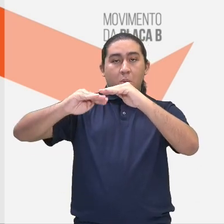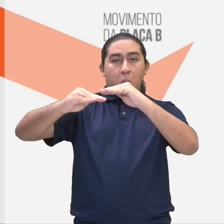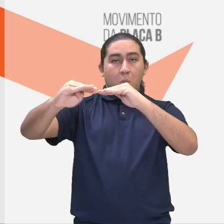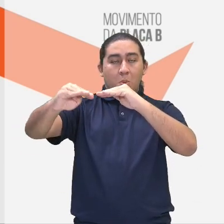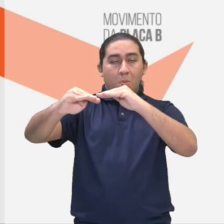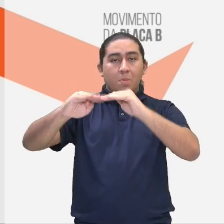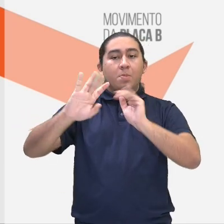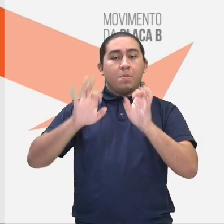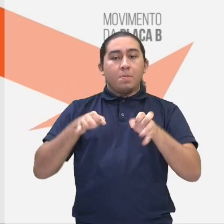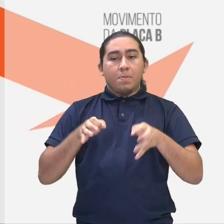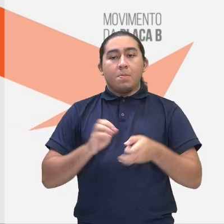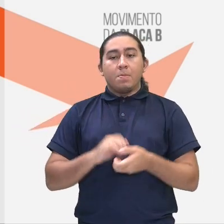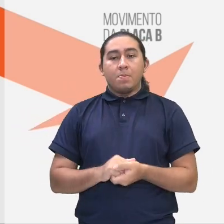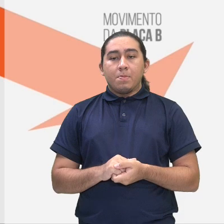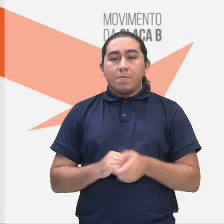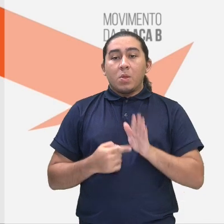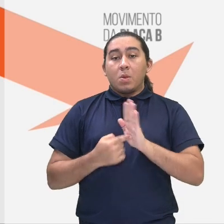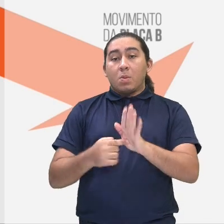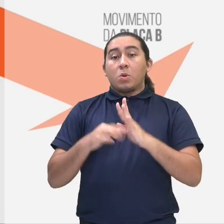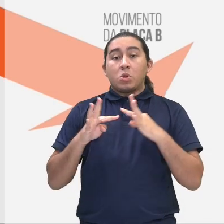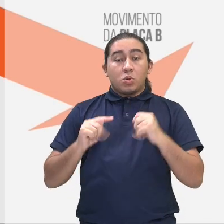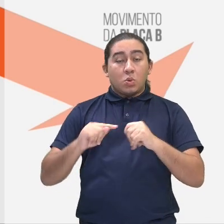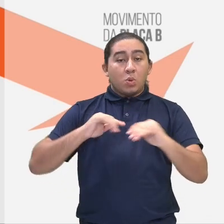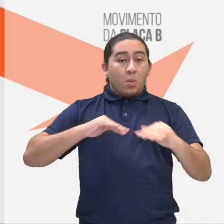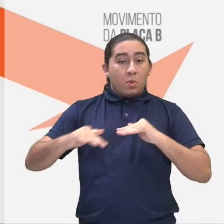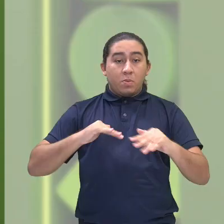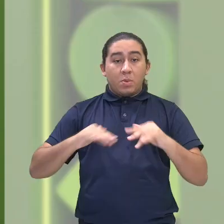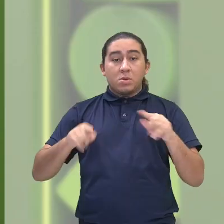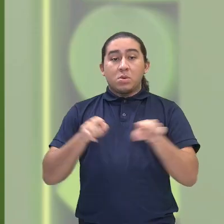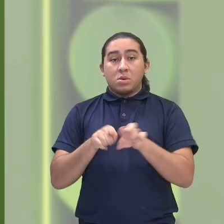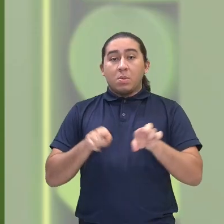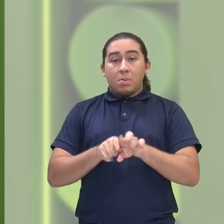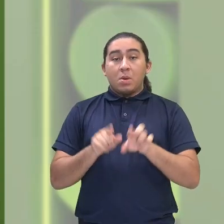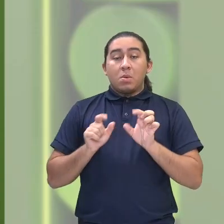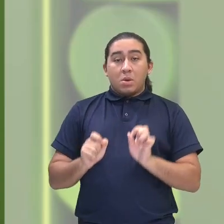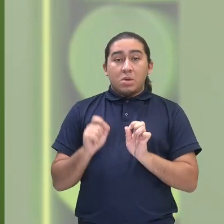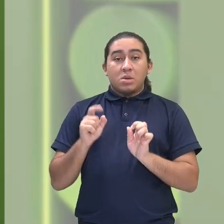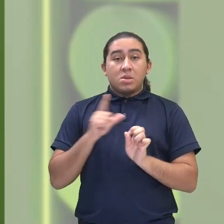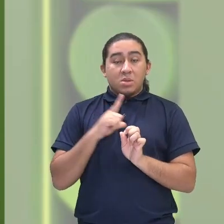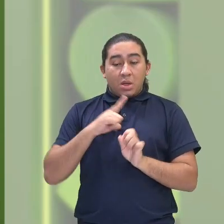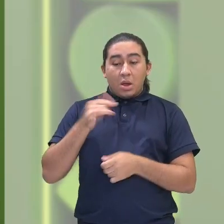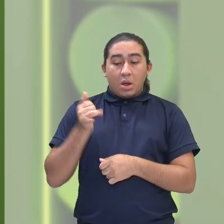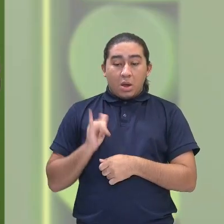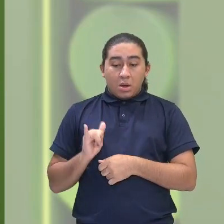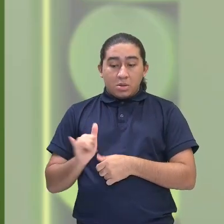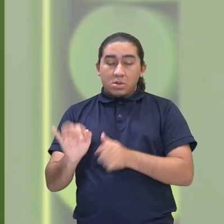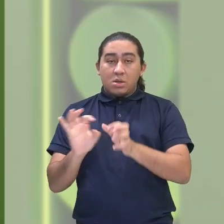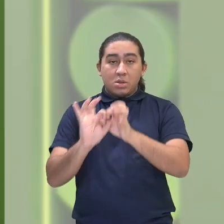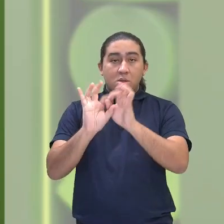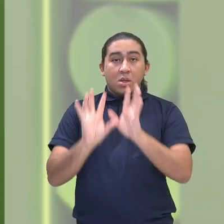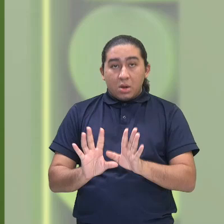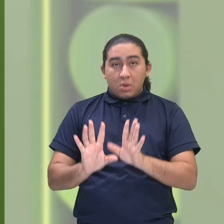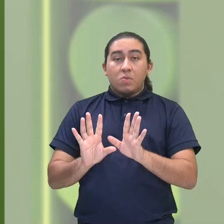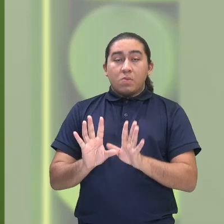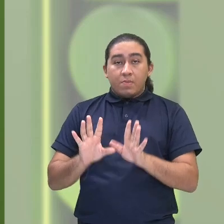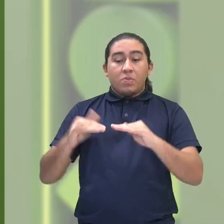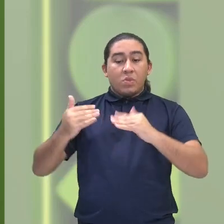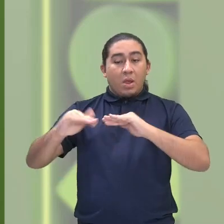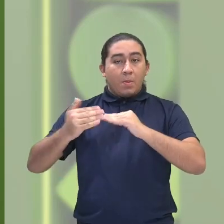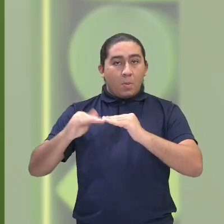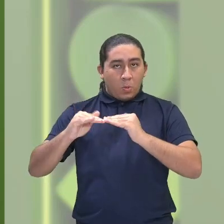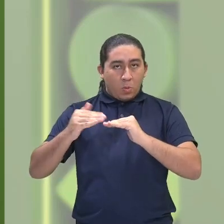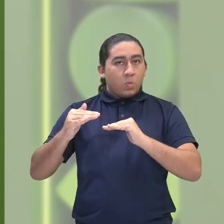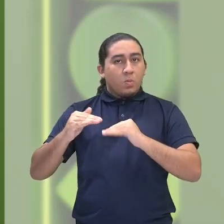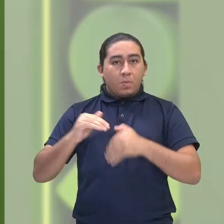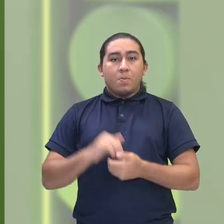terrestre, certo? Aí vai formando essas ondas, e essas ondas vão liberando a energia, né, o que vai causando esses tremores de terra.